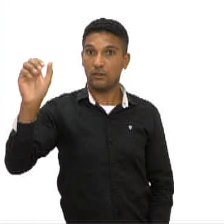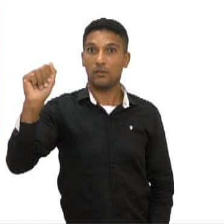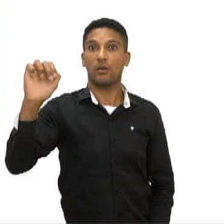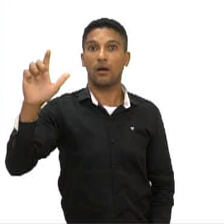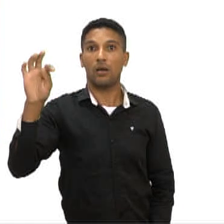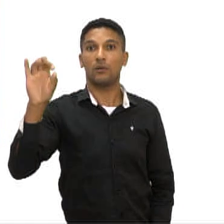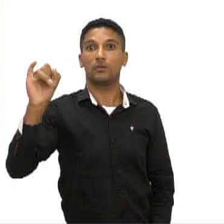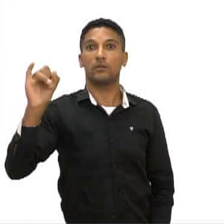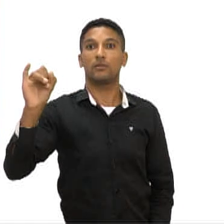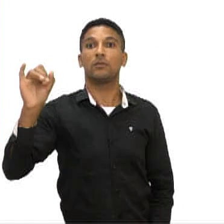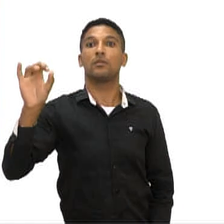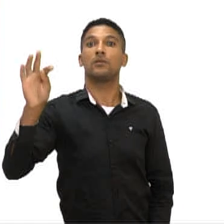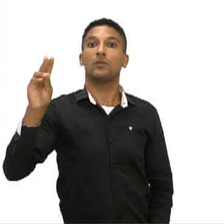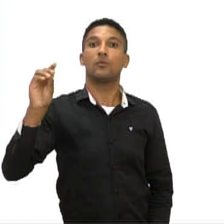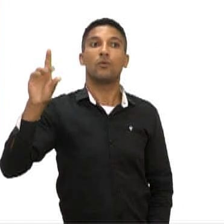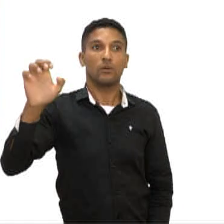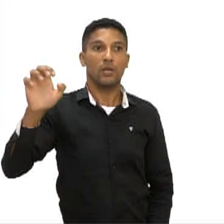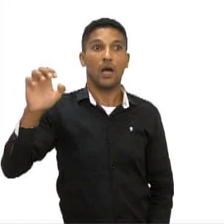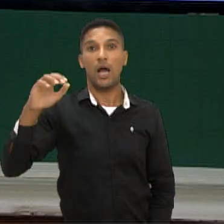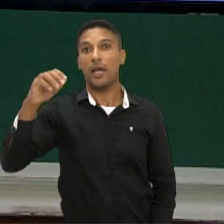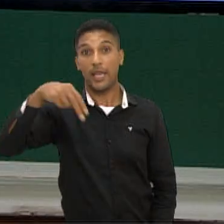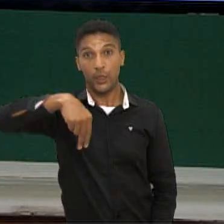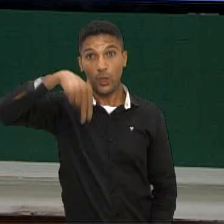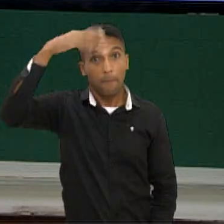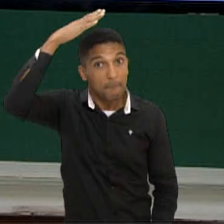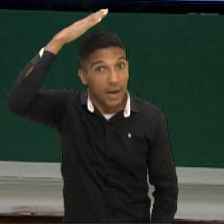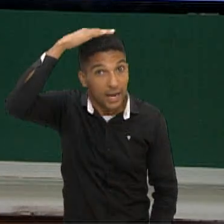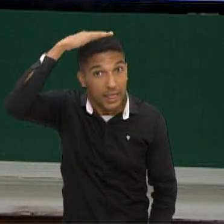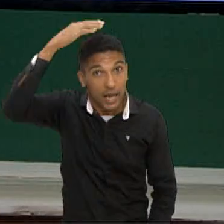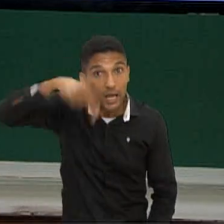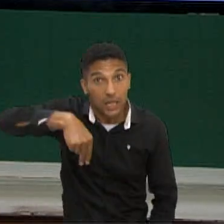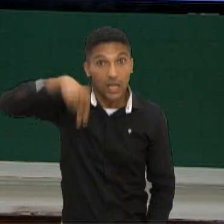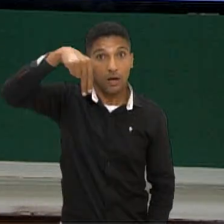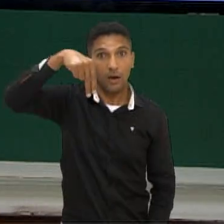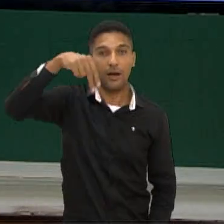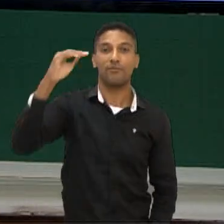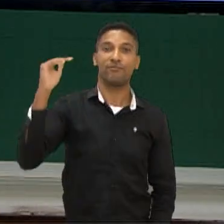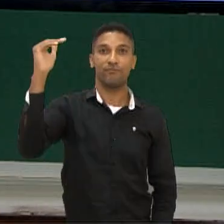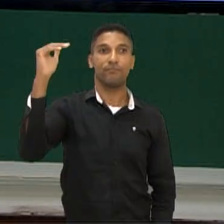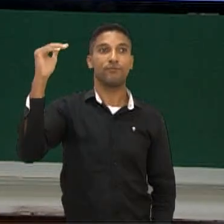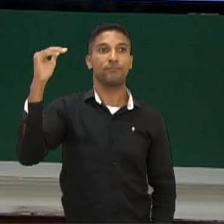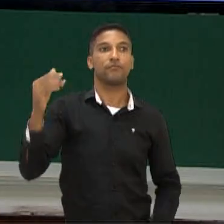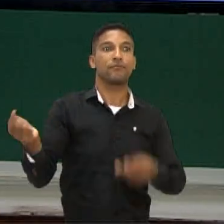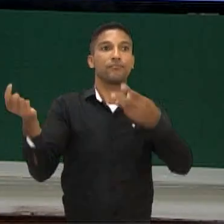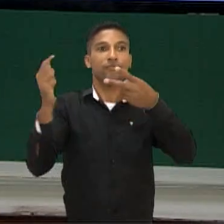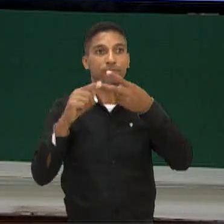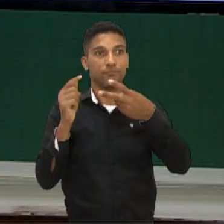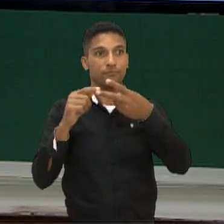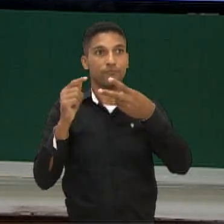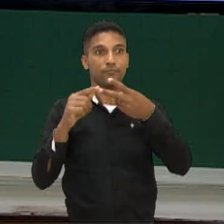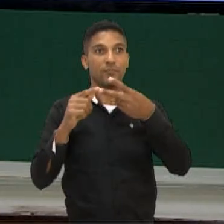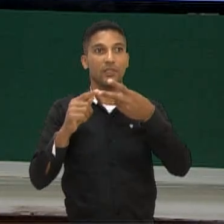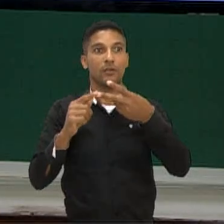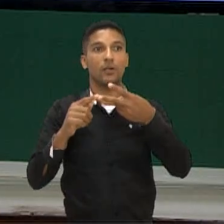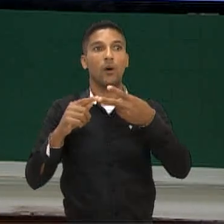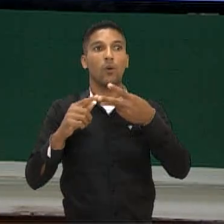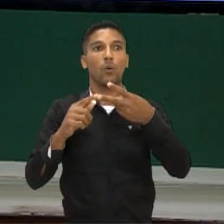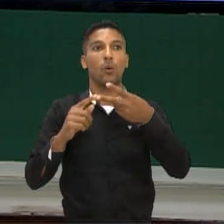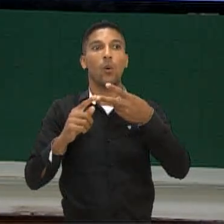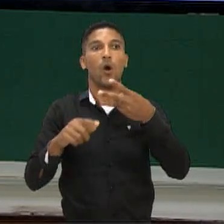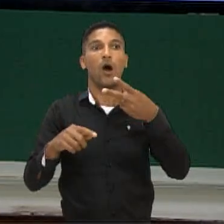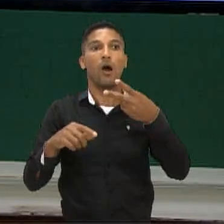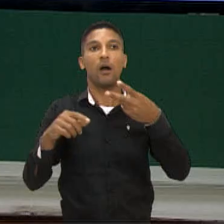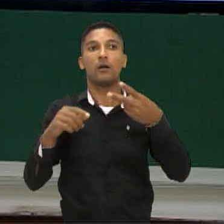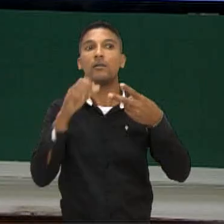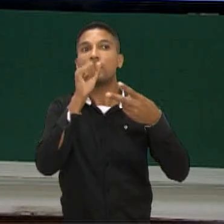do Paraná. Subtropical com verões quentes. Olha aqui a região norte